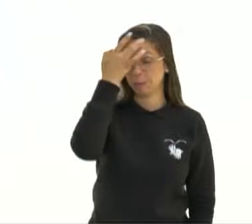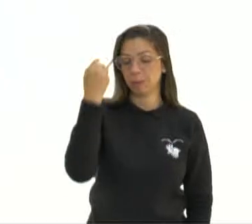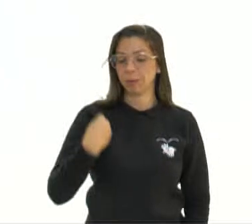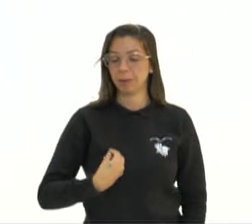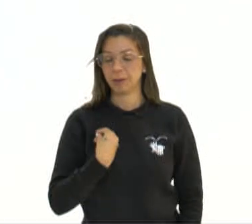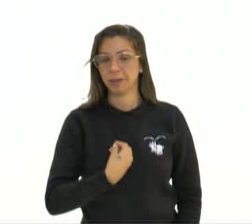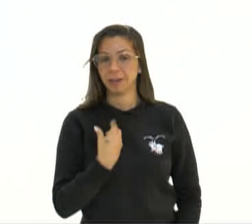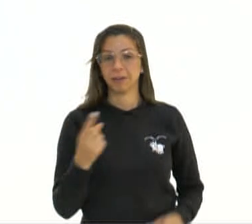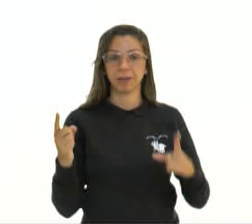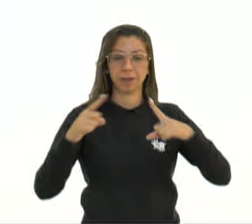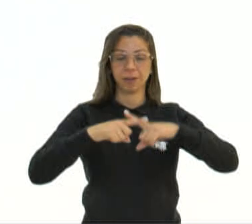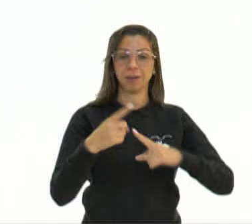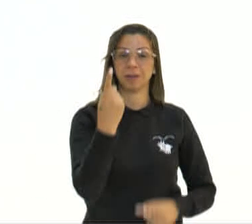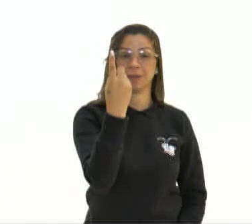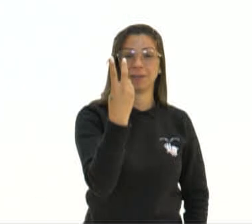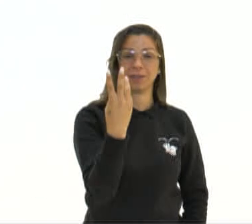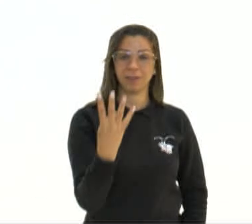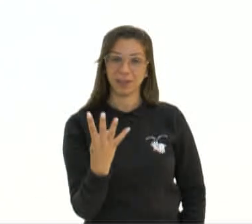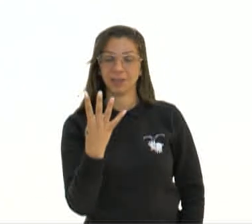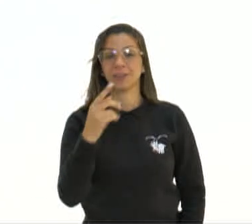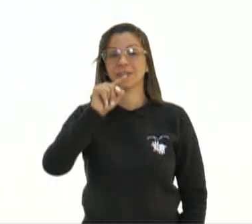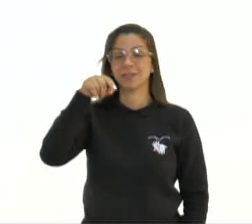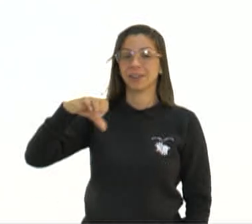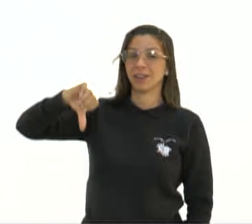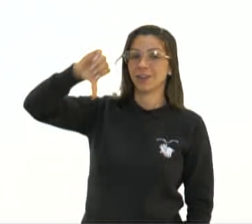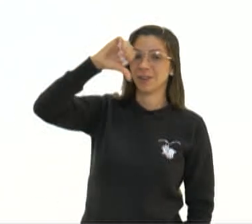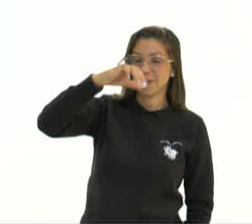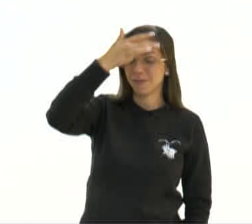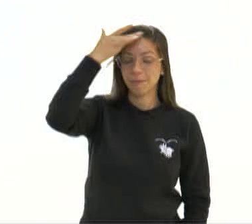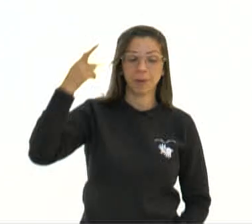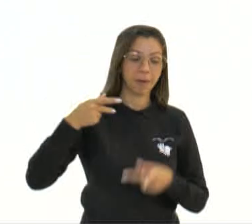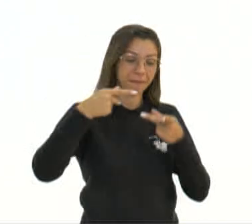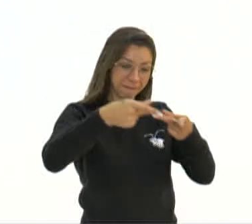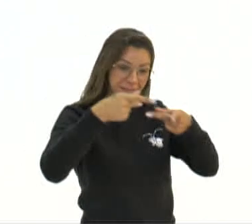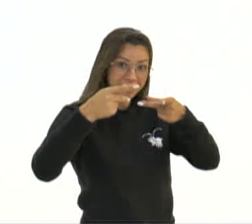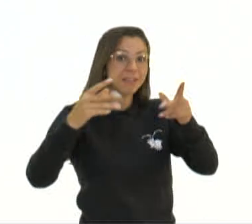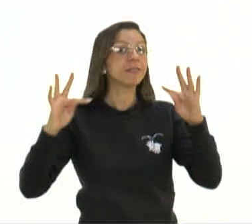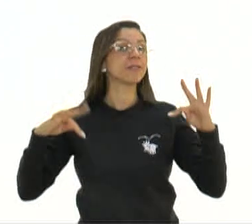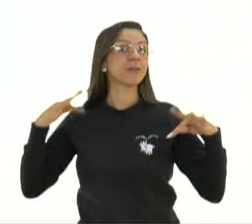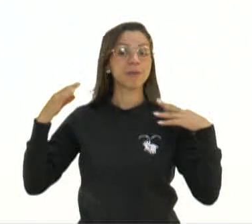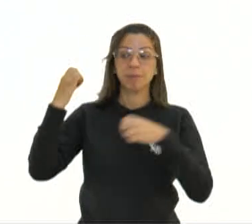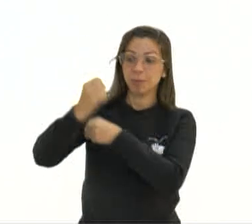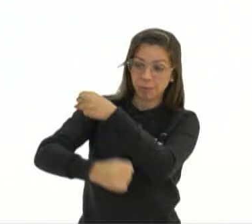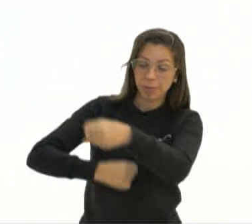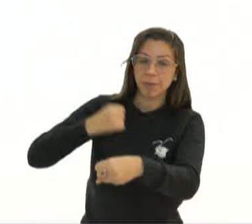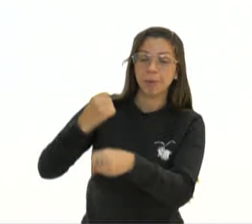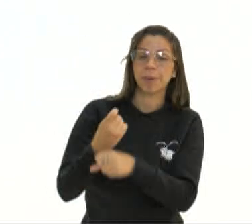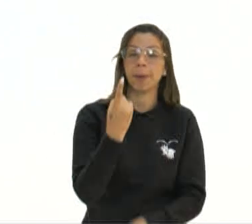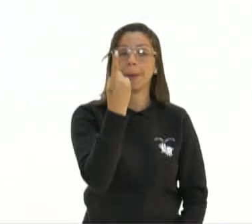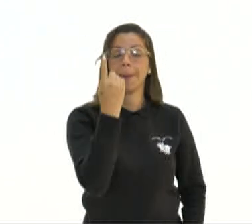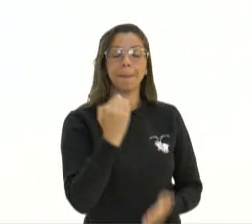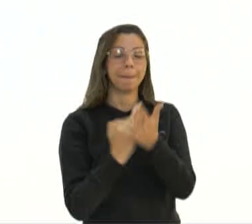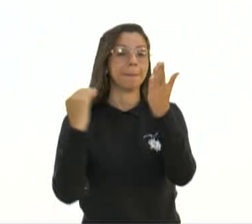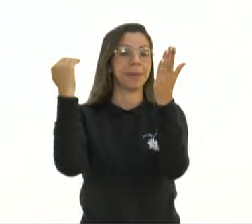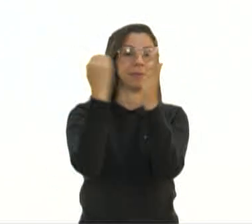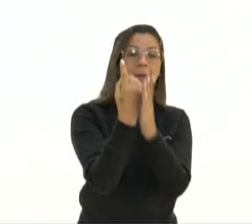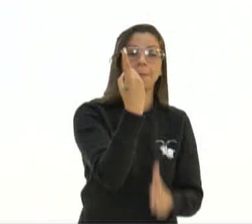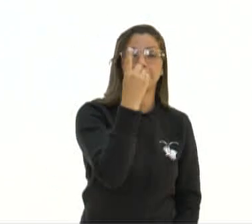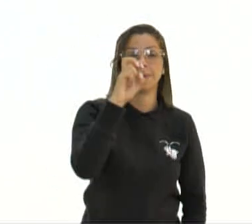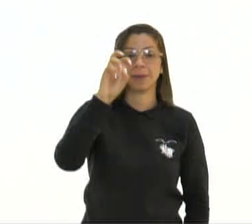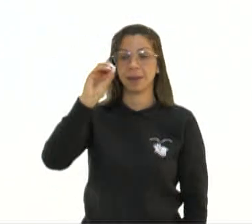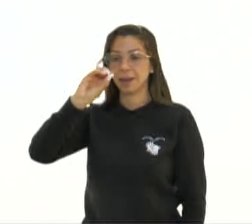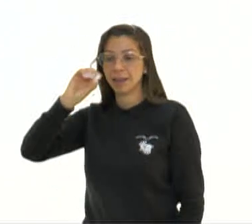disputam espaço com 14,9 milhões de turistas por ano. Mais de 1.500 quilômetros, onde